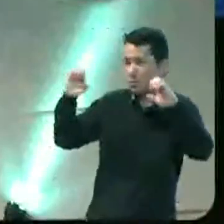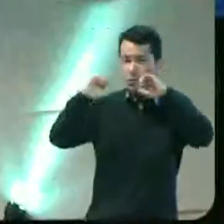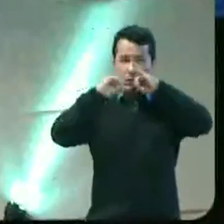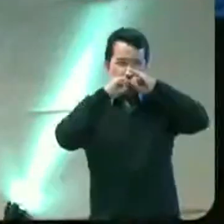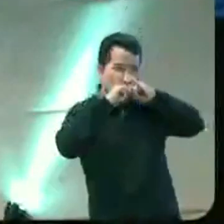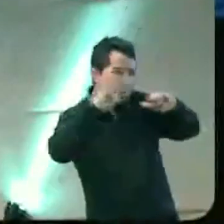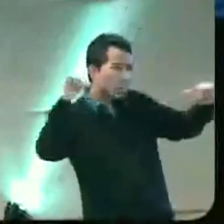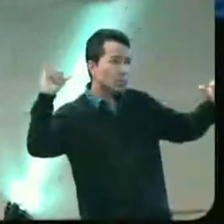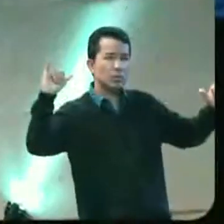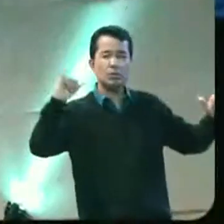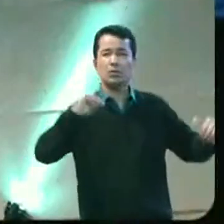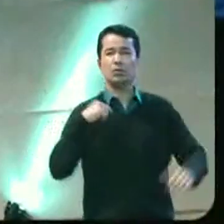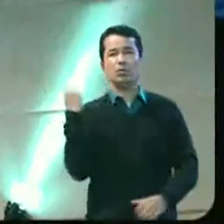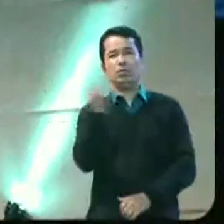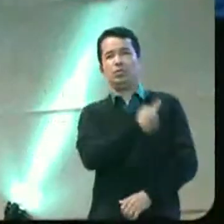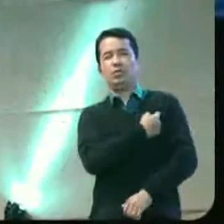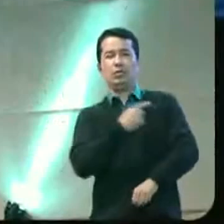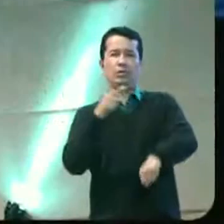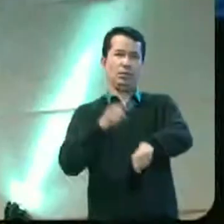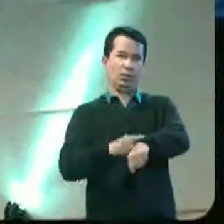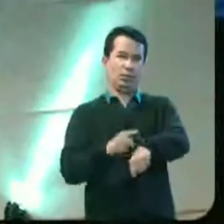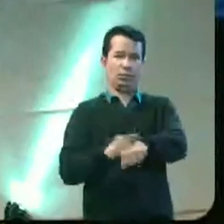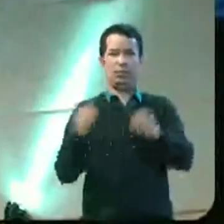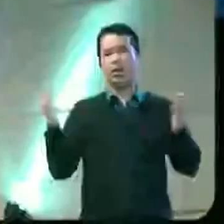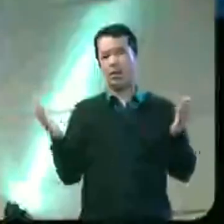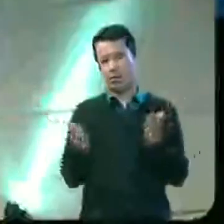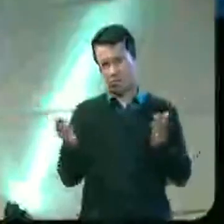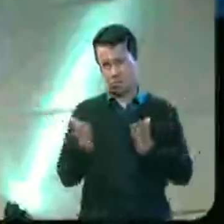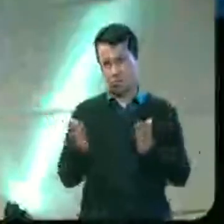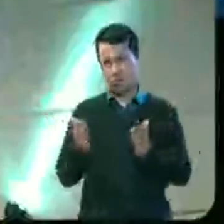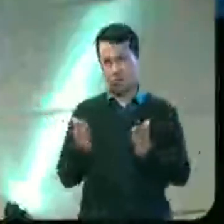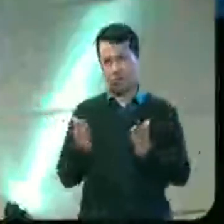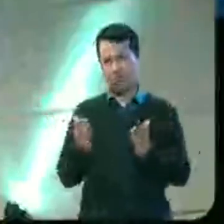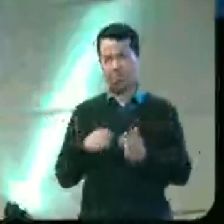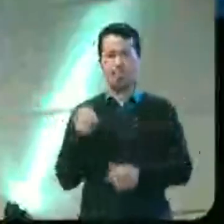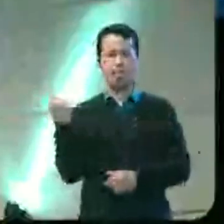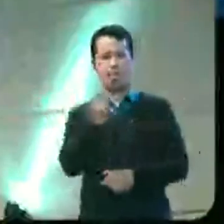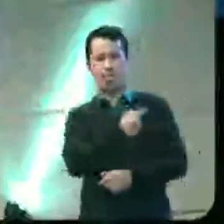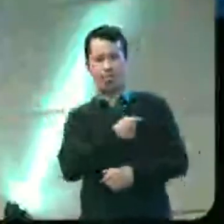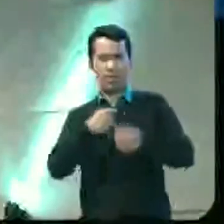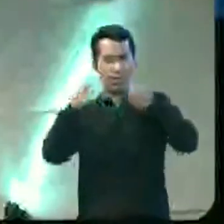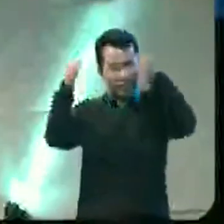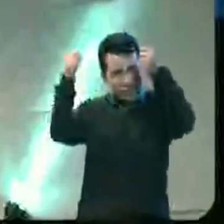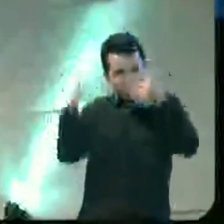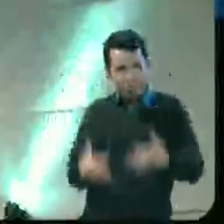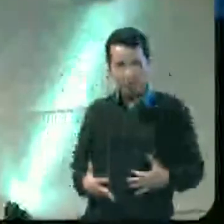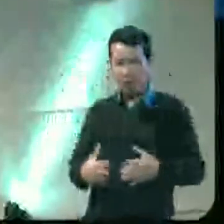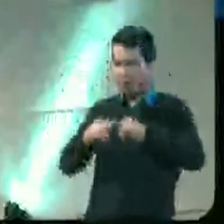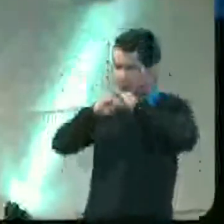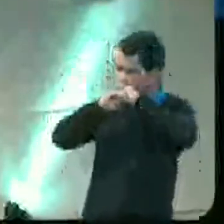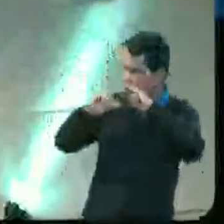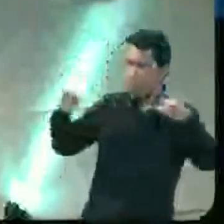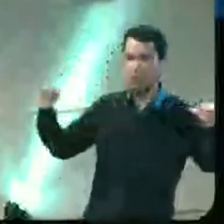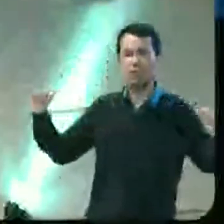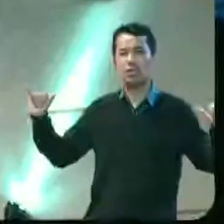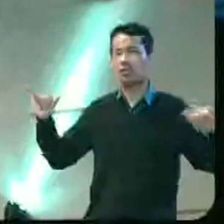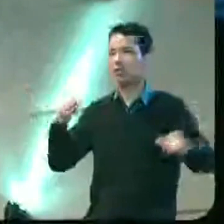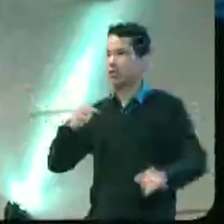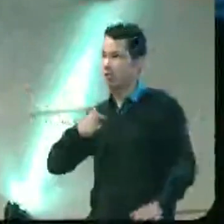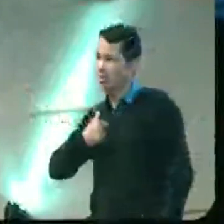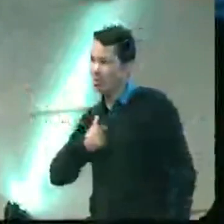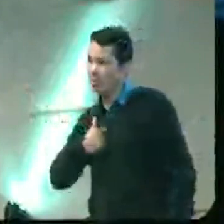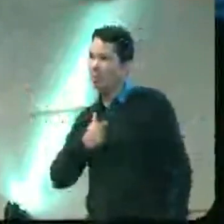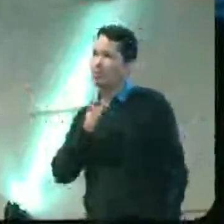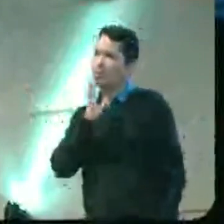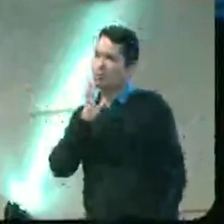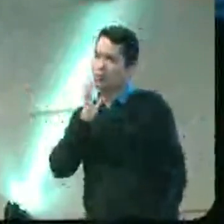pessoas. É tempo de falar: eu conheço a esperança para esse momento.